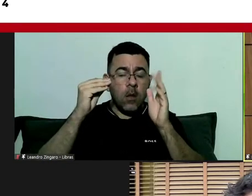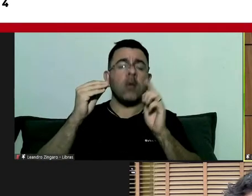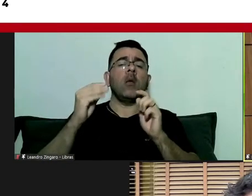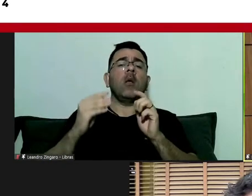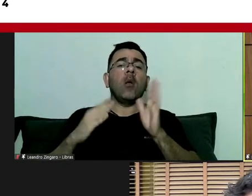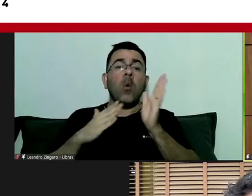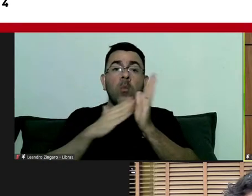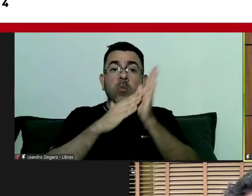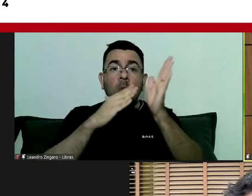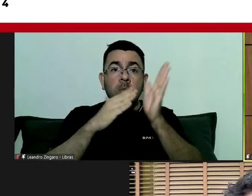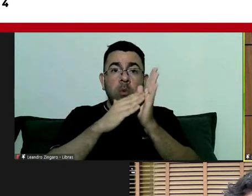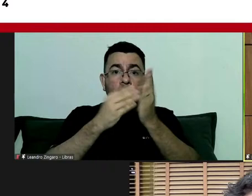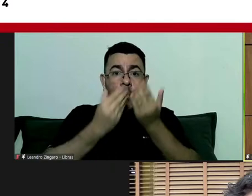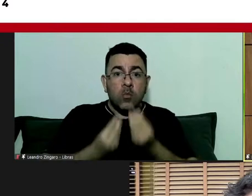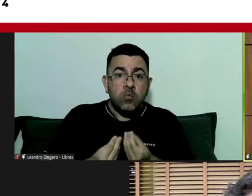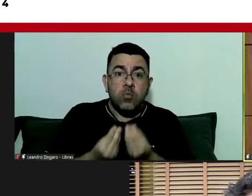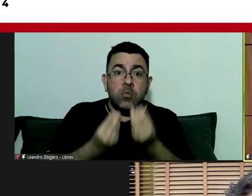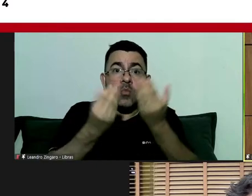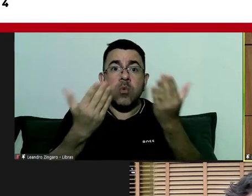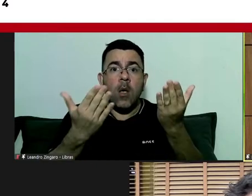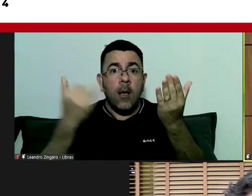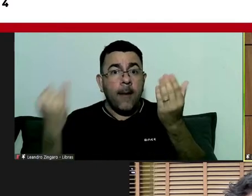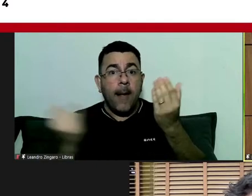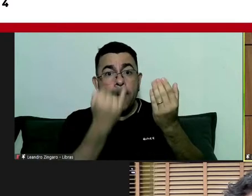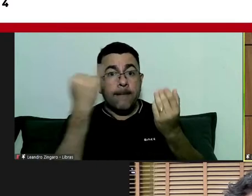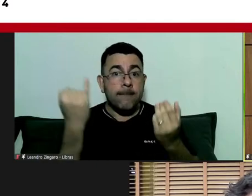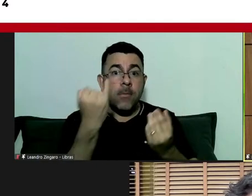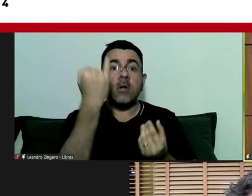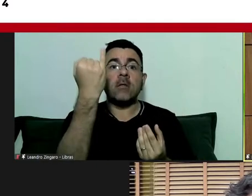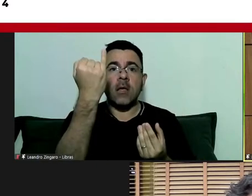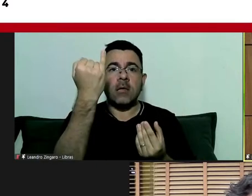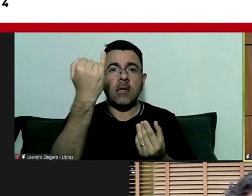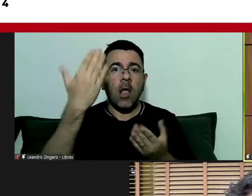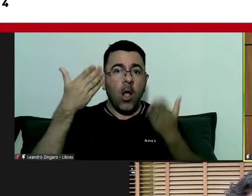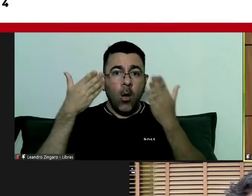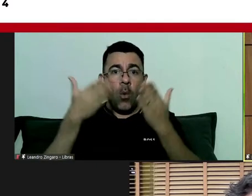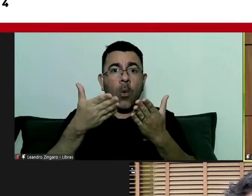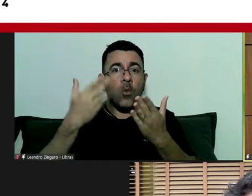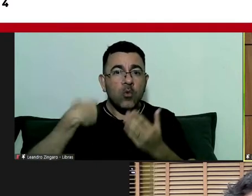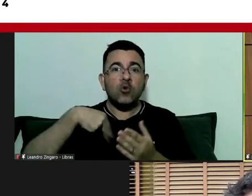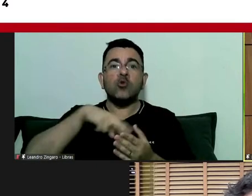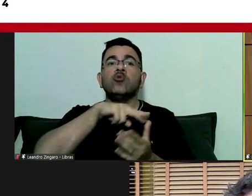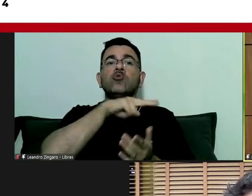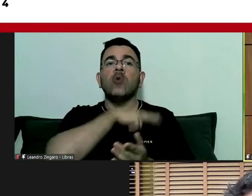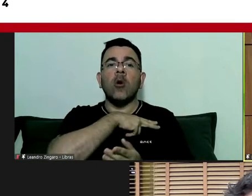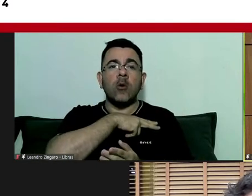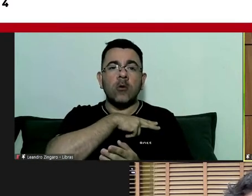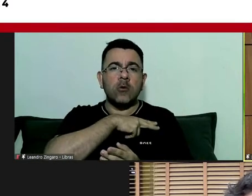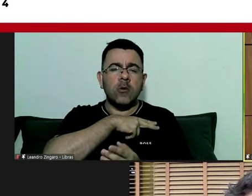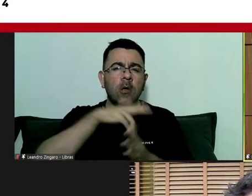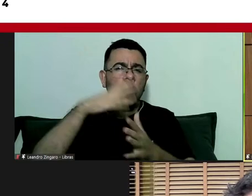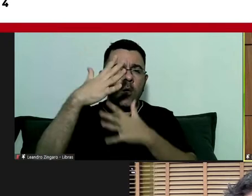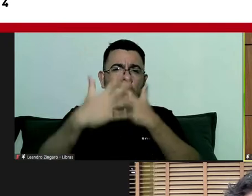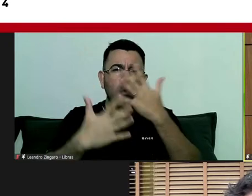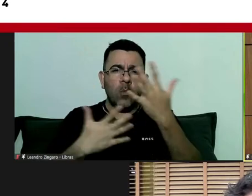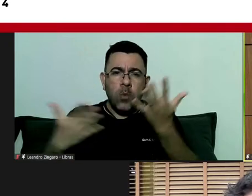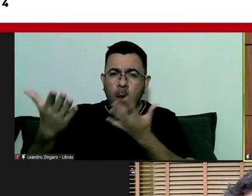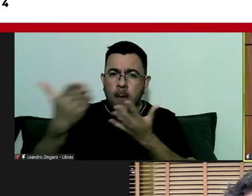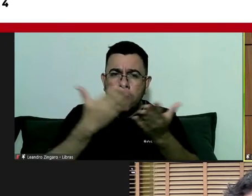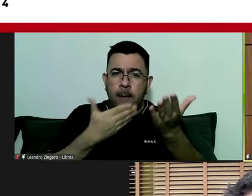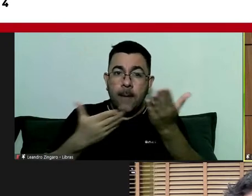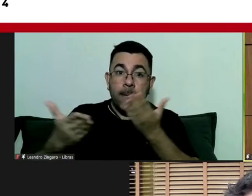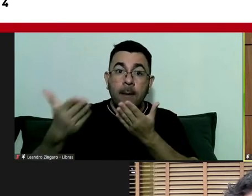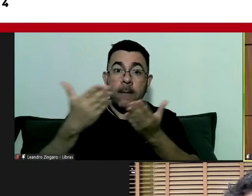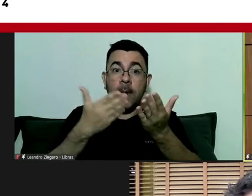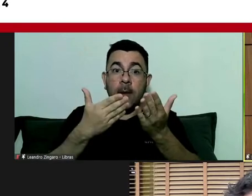com entregas muito importantes eh hoje nós ouviremos temos o nosso prefeito nosso grande prefeito de Recife João